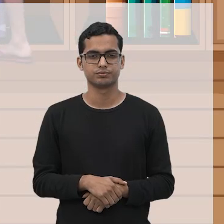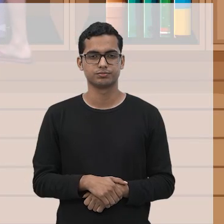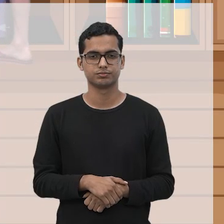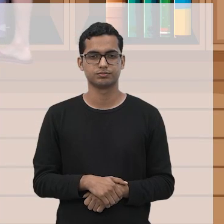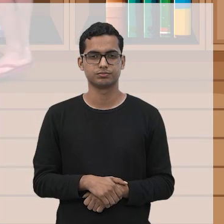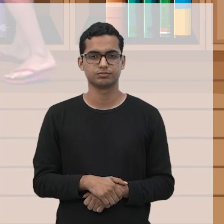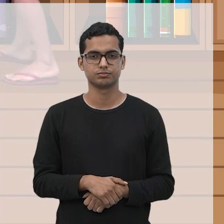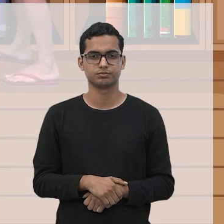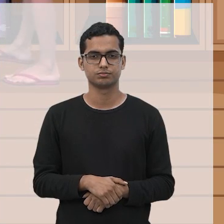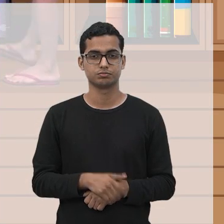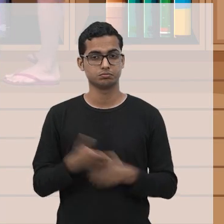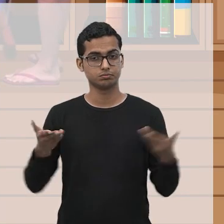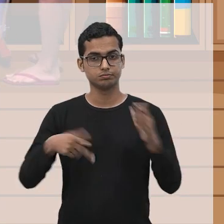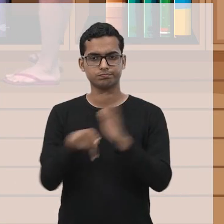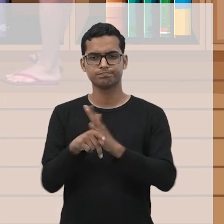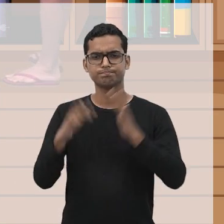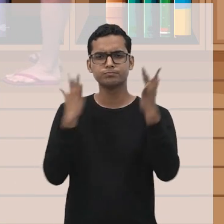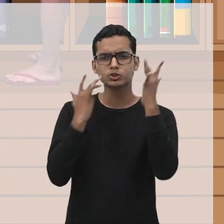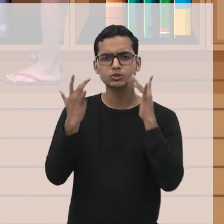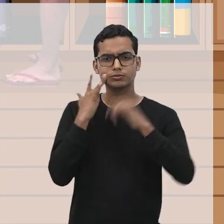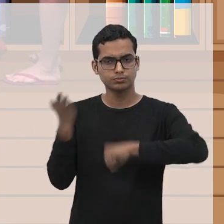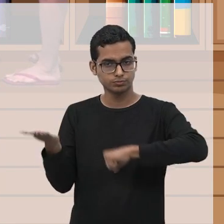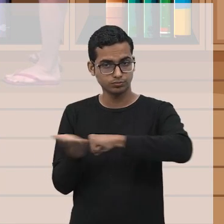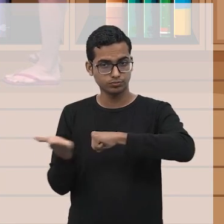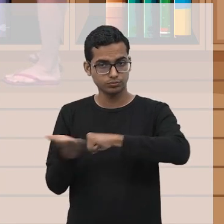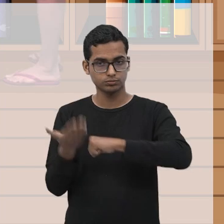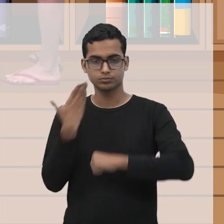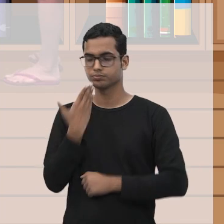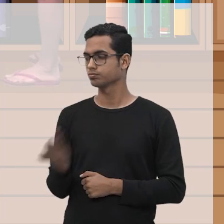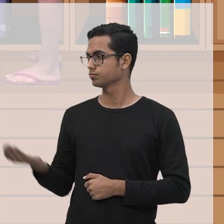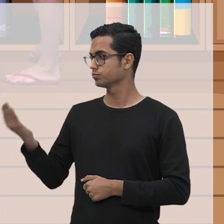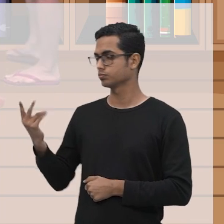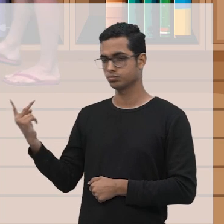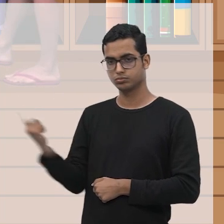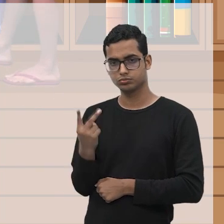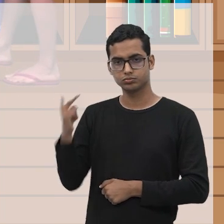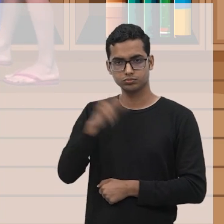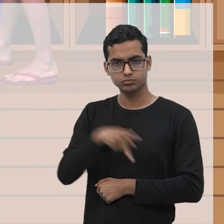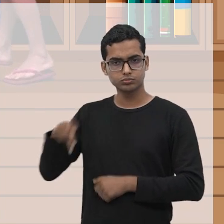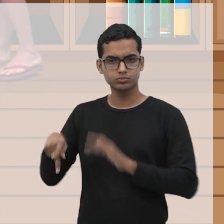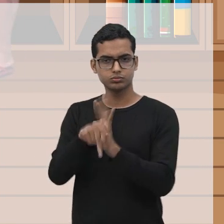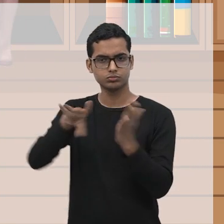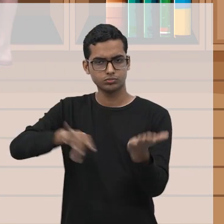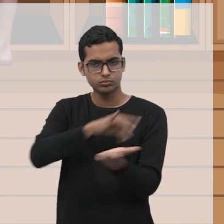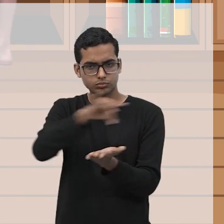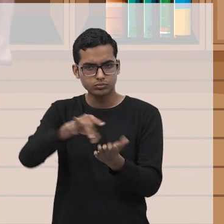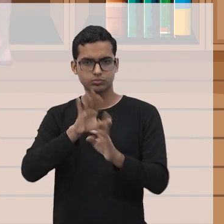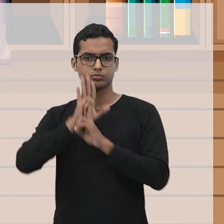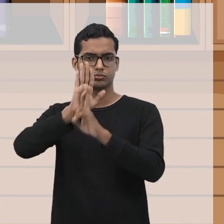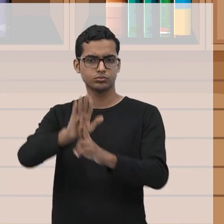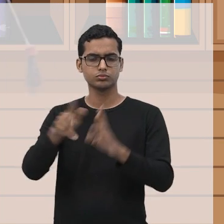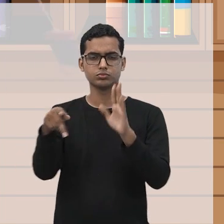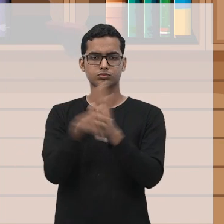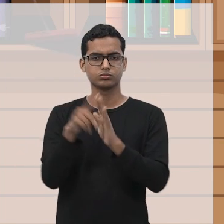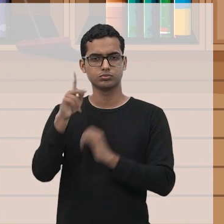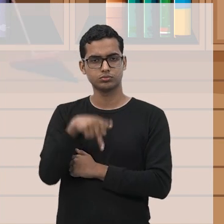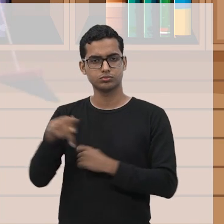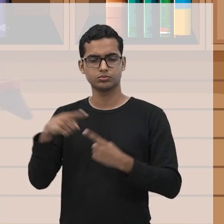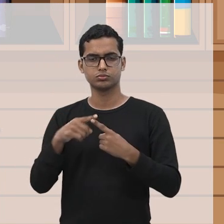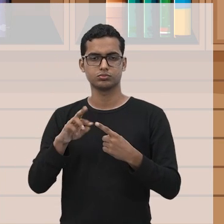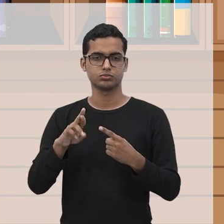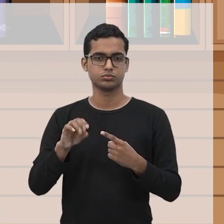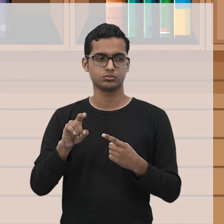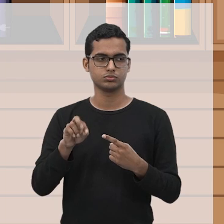vocês? Então, aí vocês estão vendo, são dois professores aqui do Centro de Mídia que estão representando, que é o professor Rodrigo e a